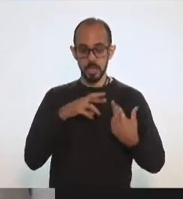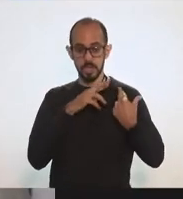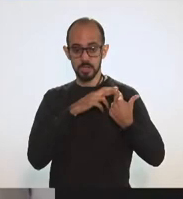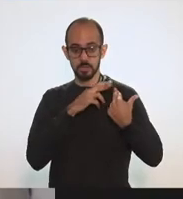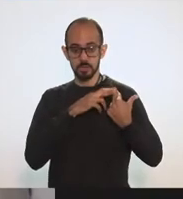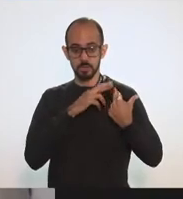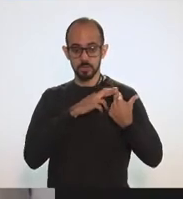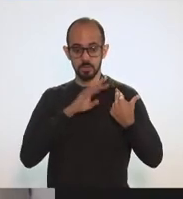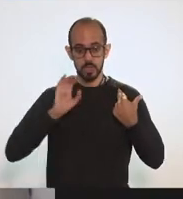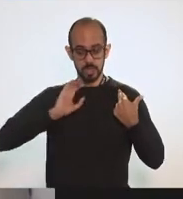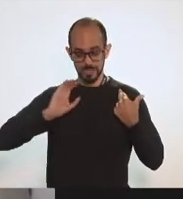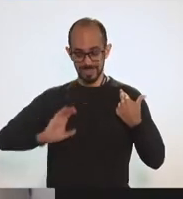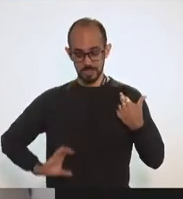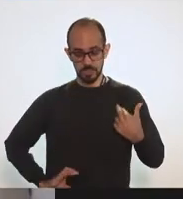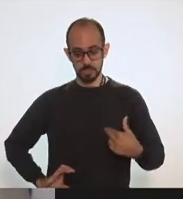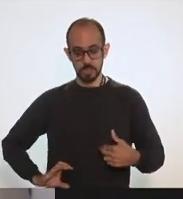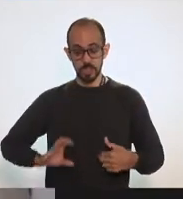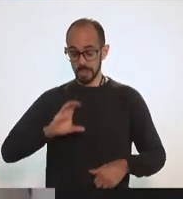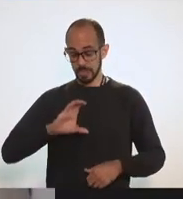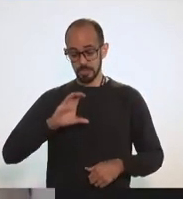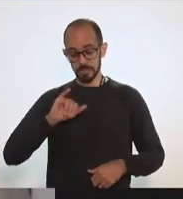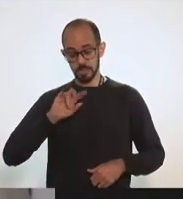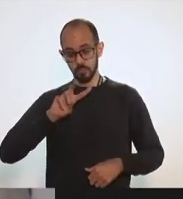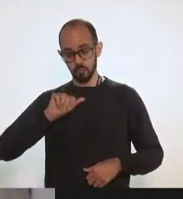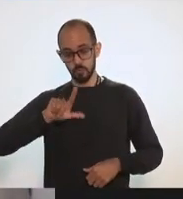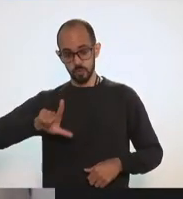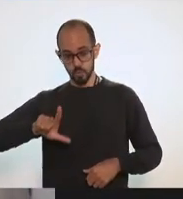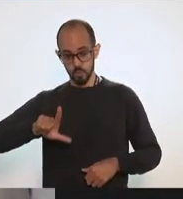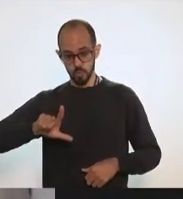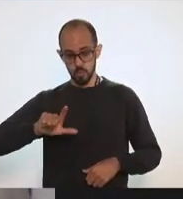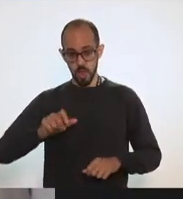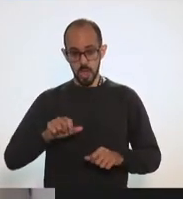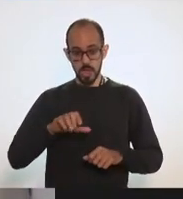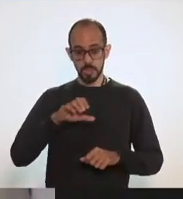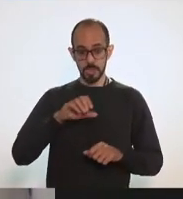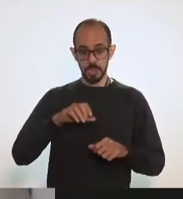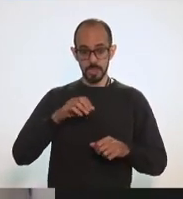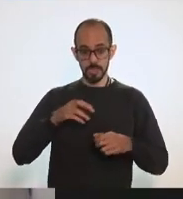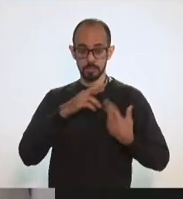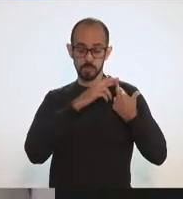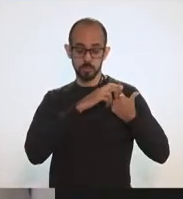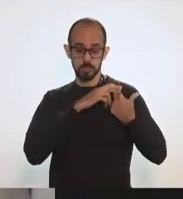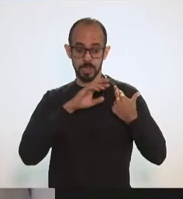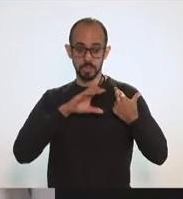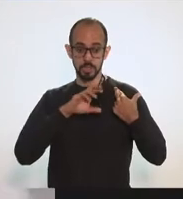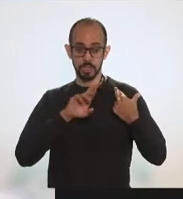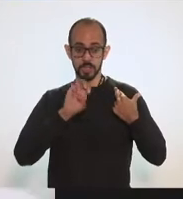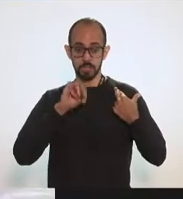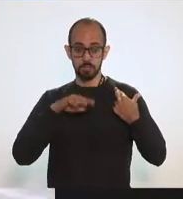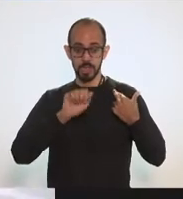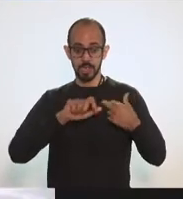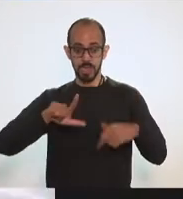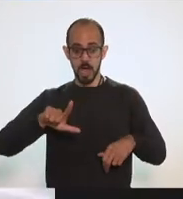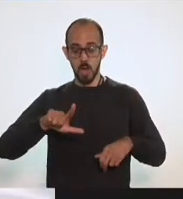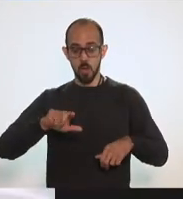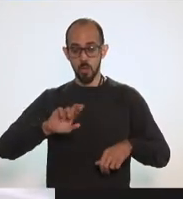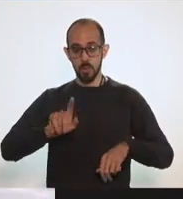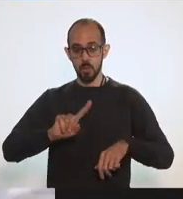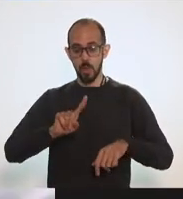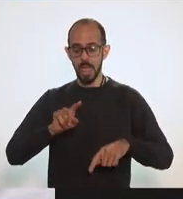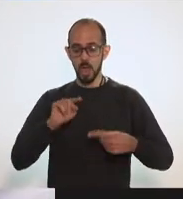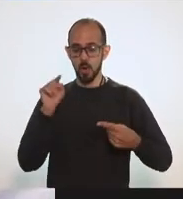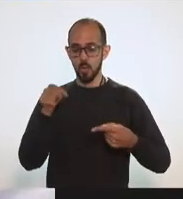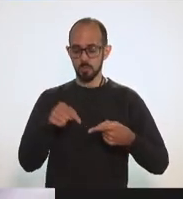a responsabilidade civil é uma responsabilidade objetiva. A responsabilidade criminal é uma responsabilidade subjetiva. Então, justamente por conta